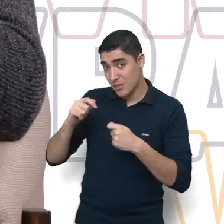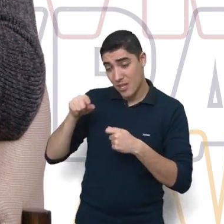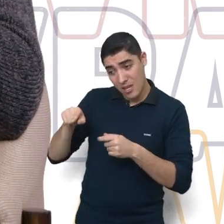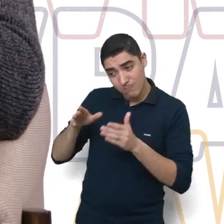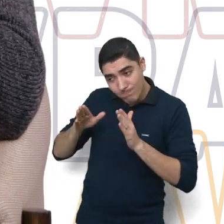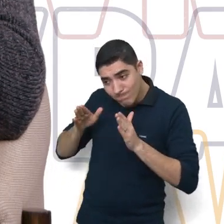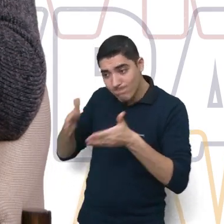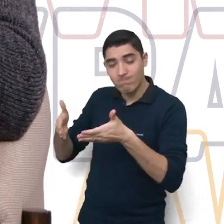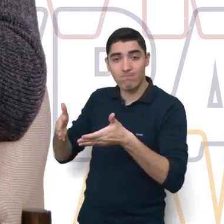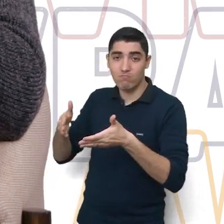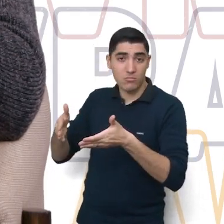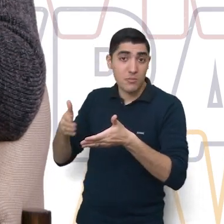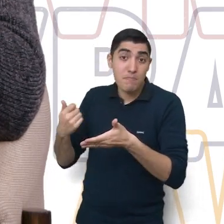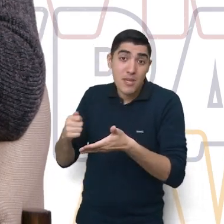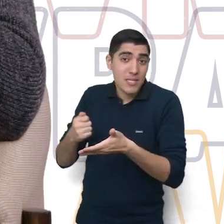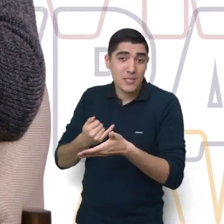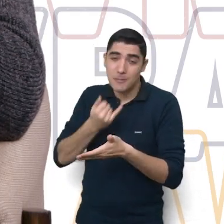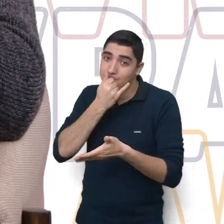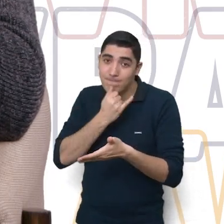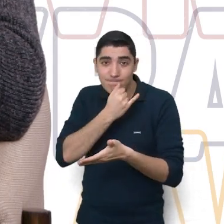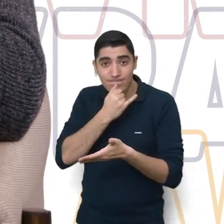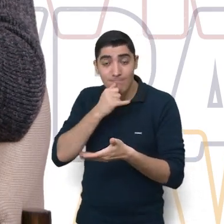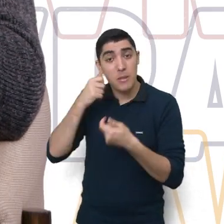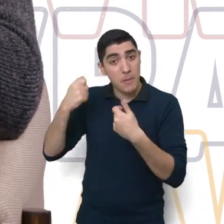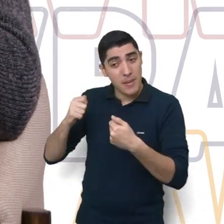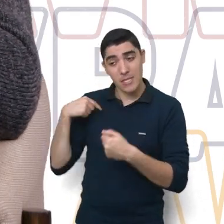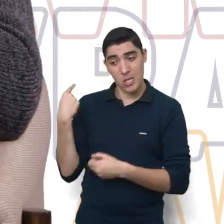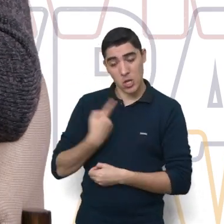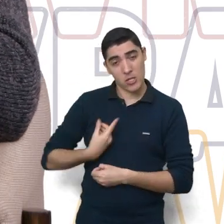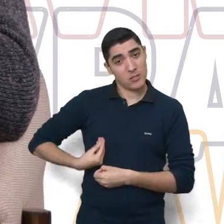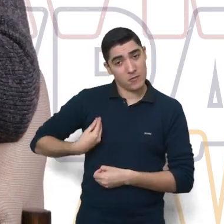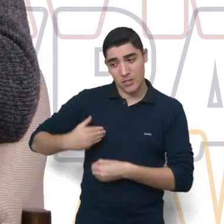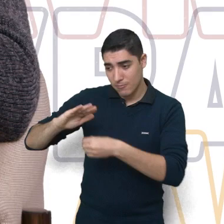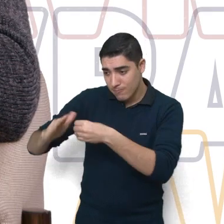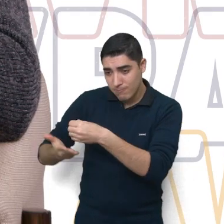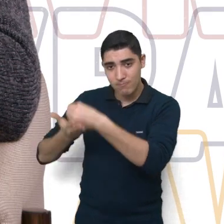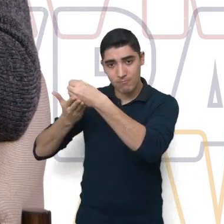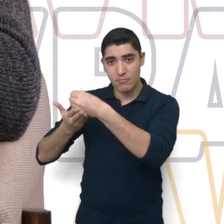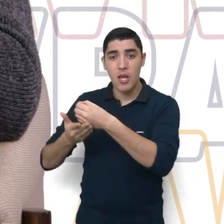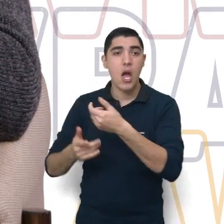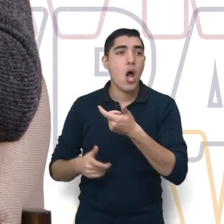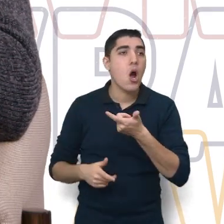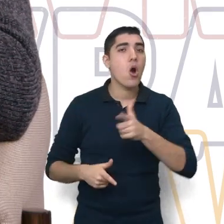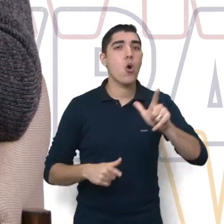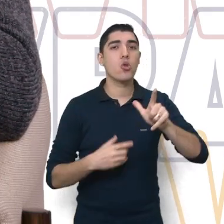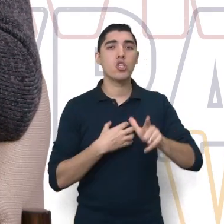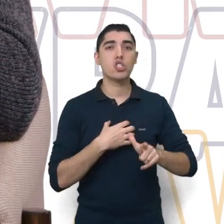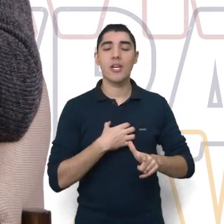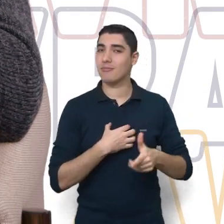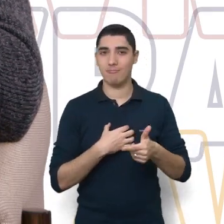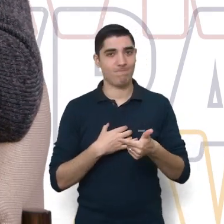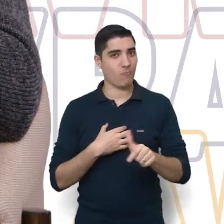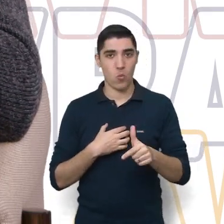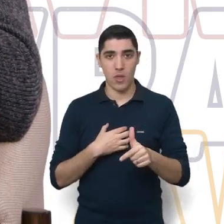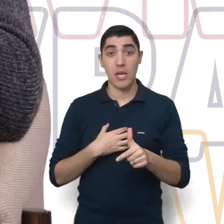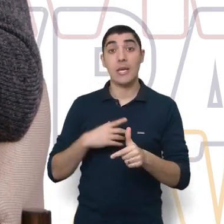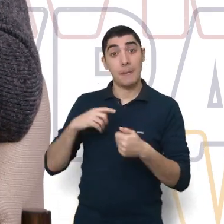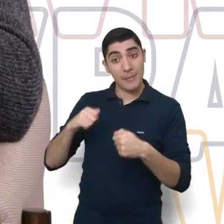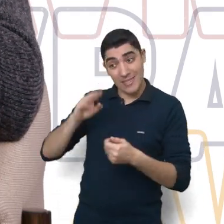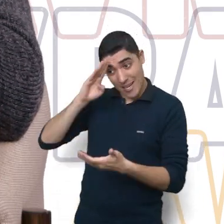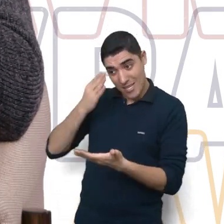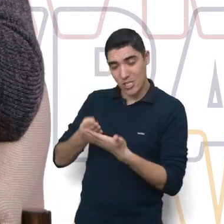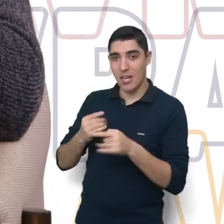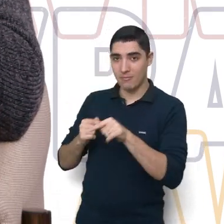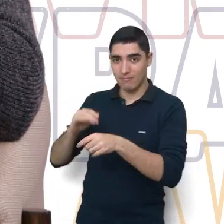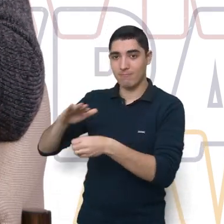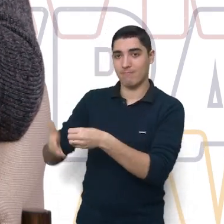não há outro caminho tá e a gente tem que acreditar nisso Ok bom